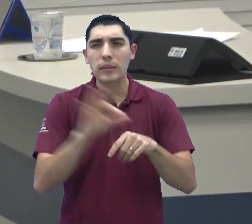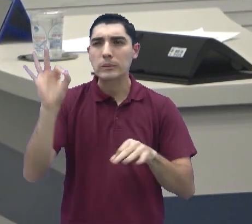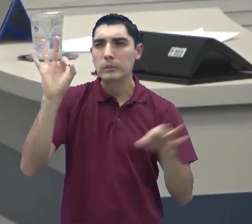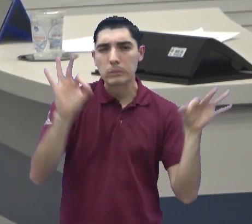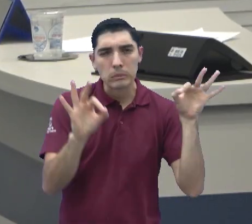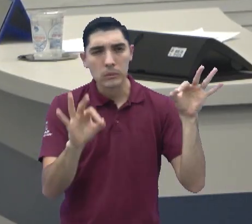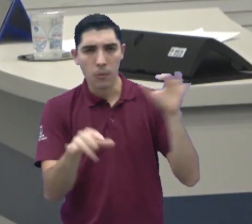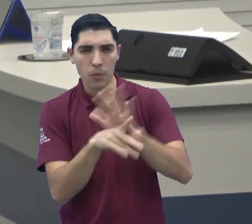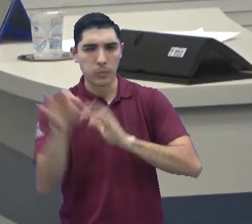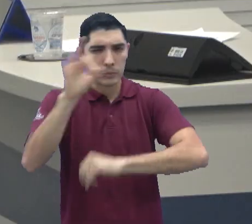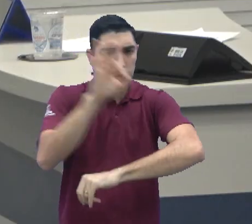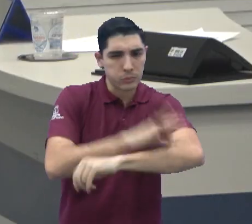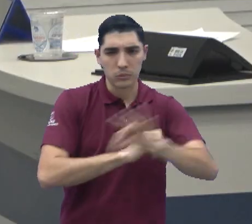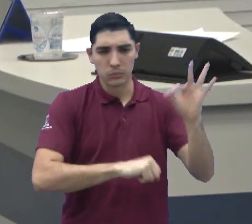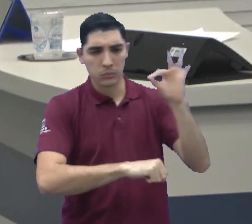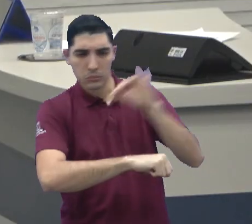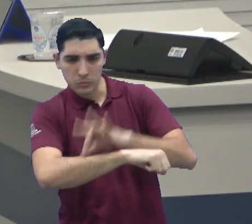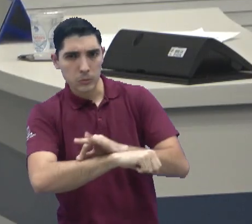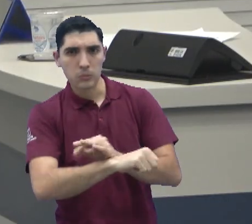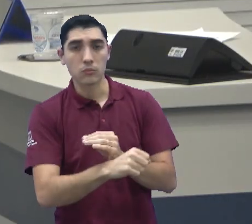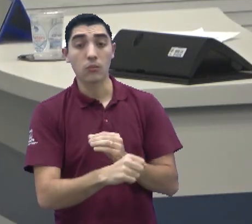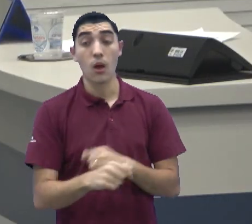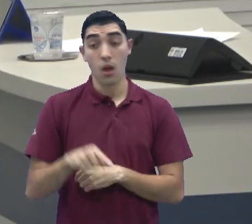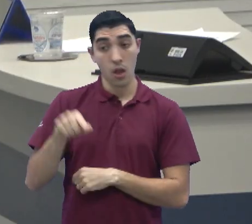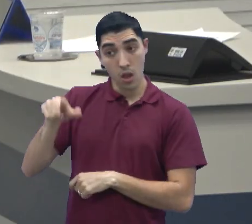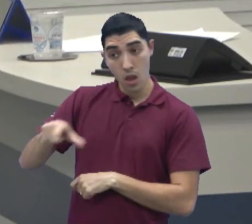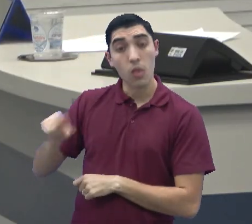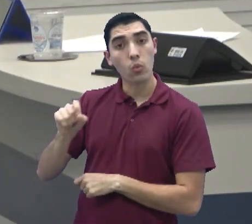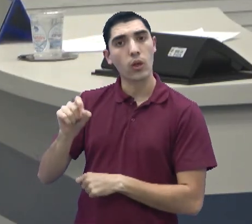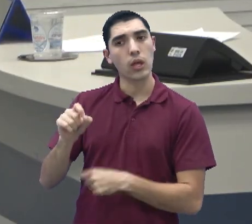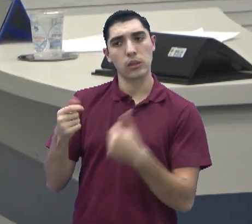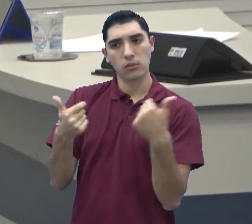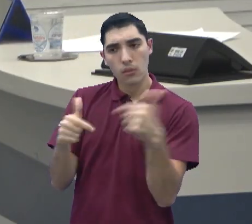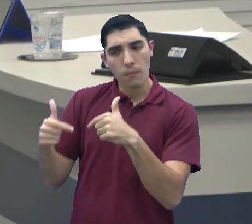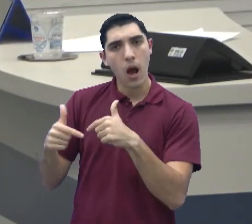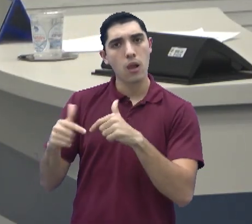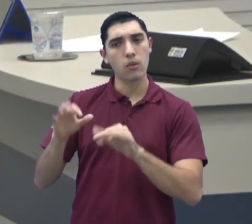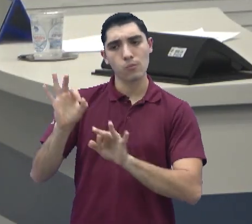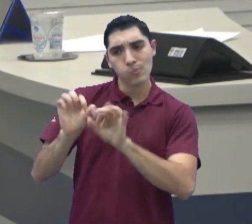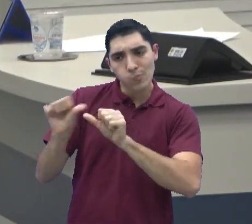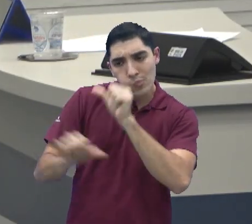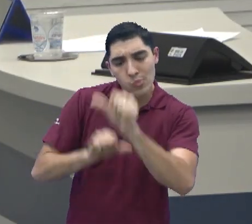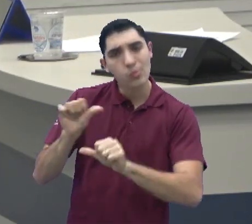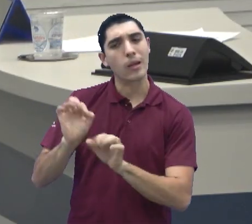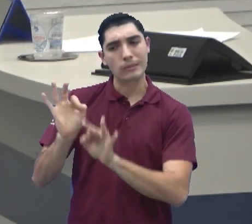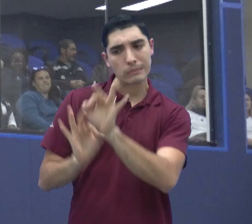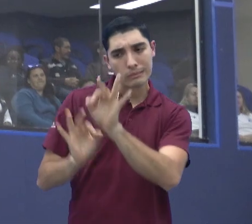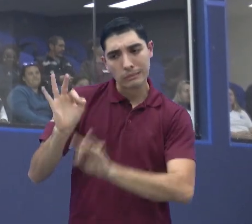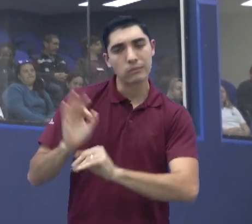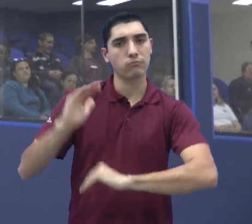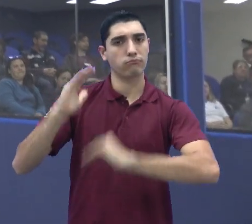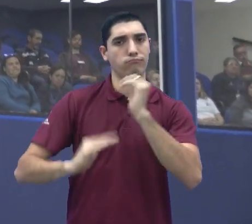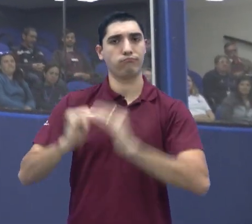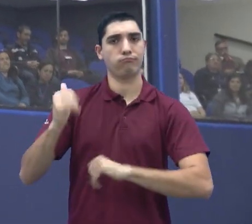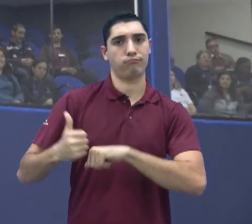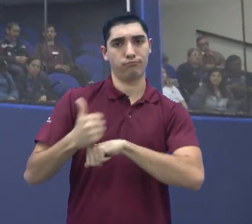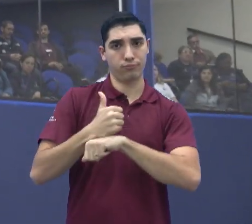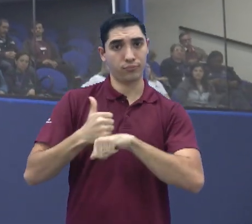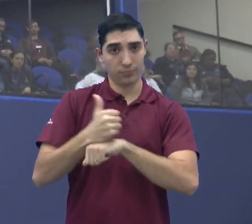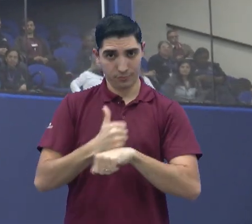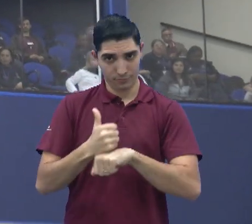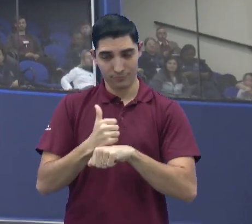estão pleiteando o plano de carreira para a categoria, um plano justo. Todas as cidades aí estão implantando o plano de carreira.